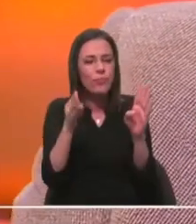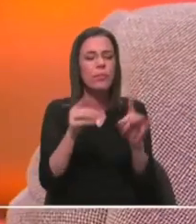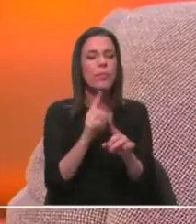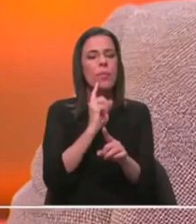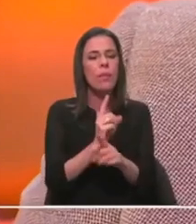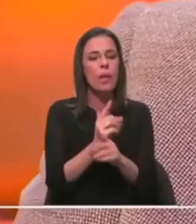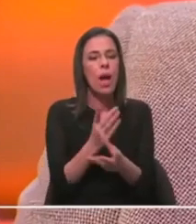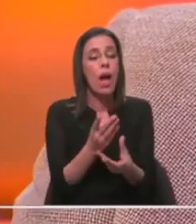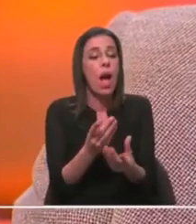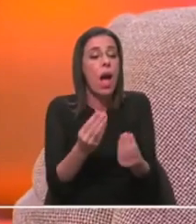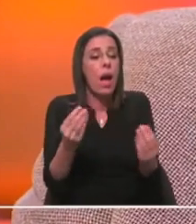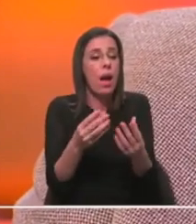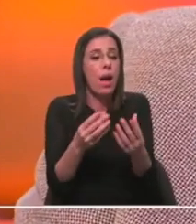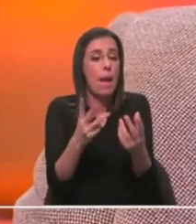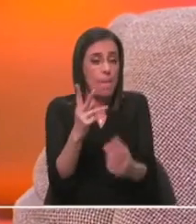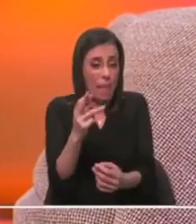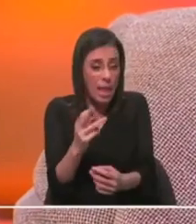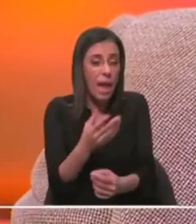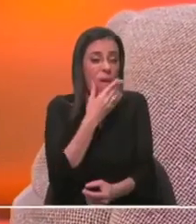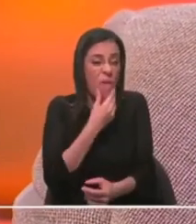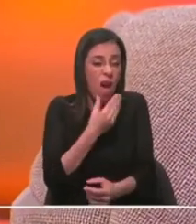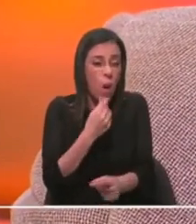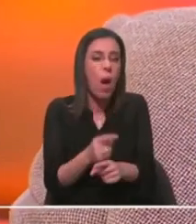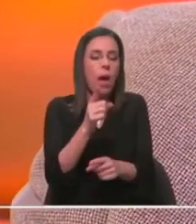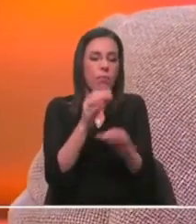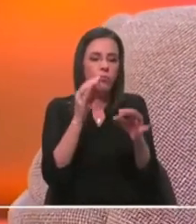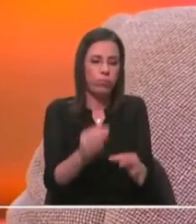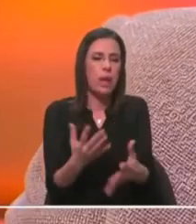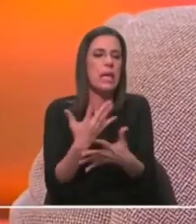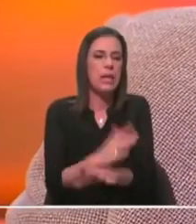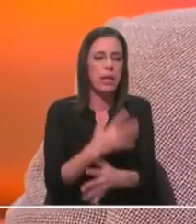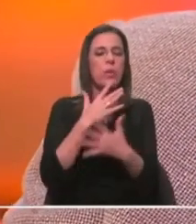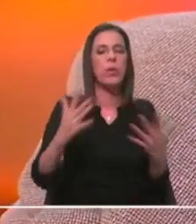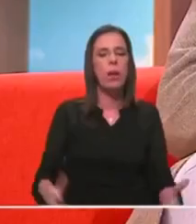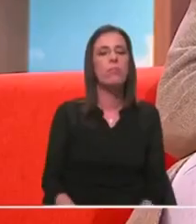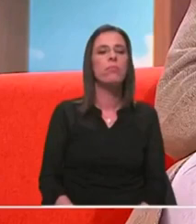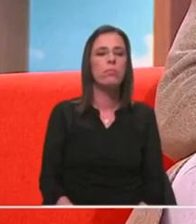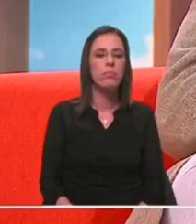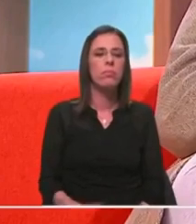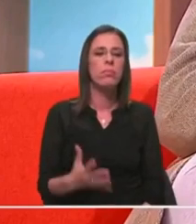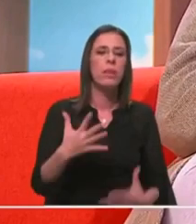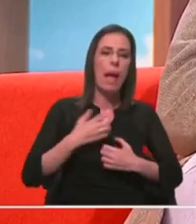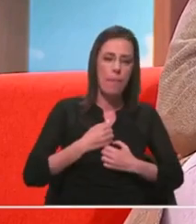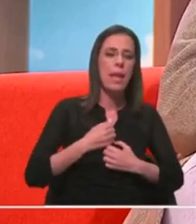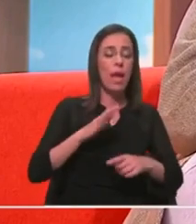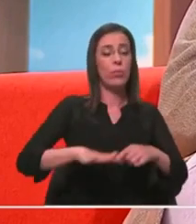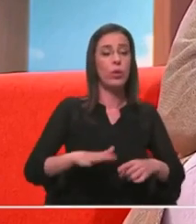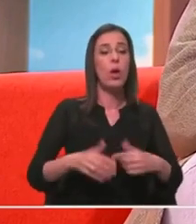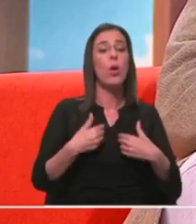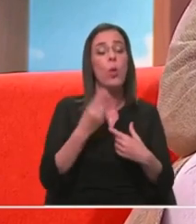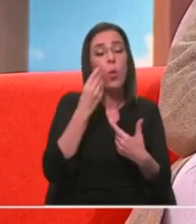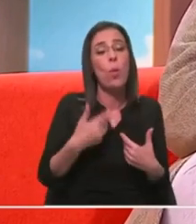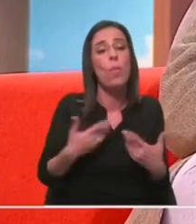onde estava muita muita madeira muita as coisas velhas aí foi um incêndio grande felizmente apanharam no me tempo e eu como